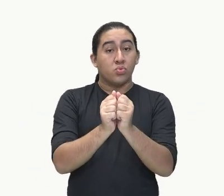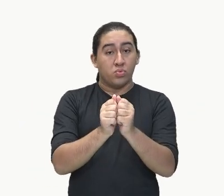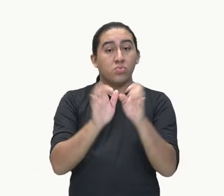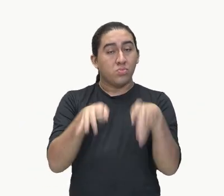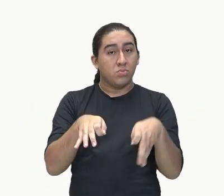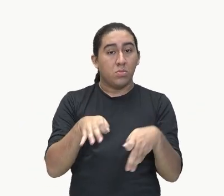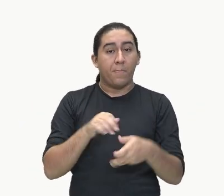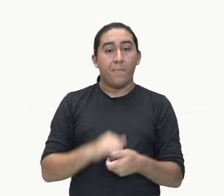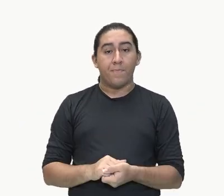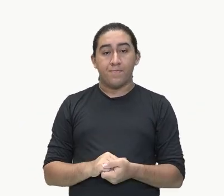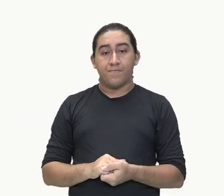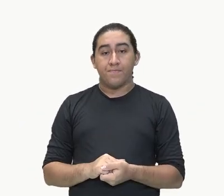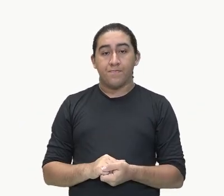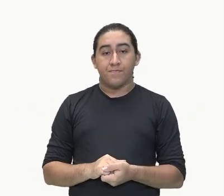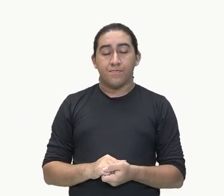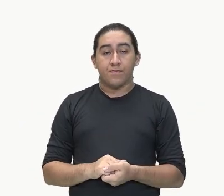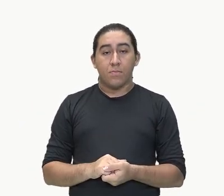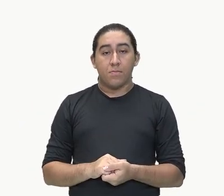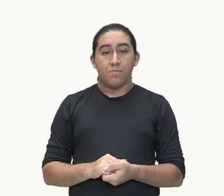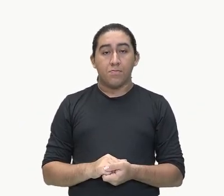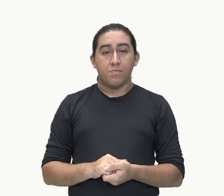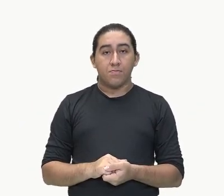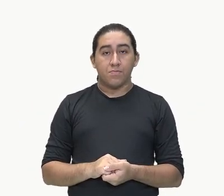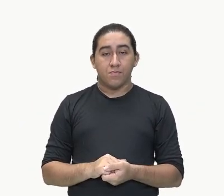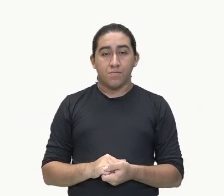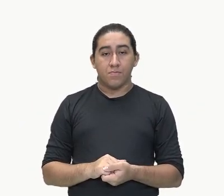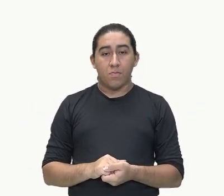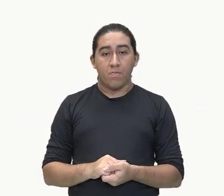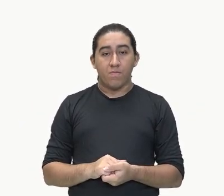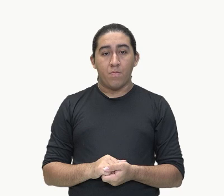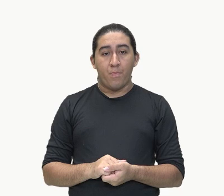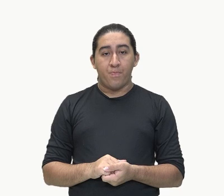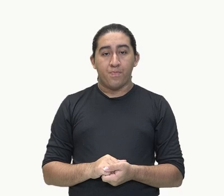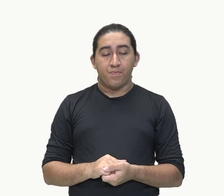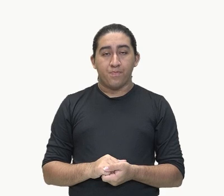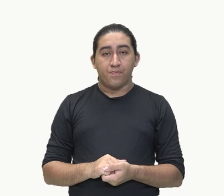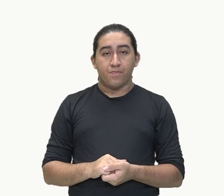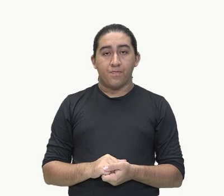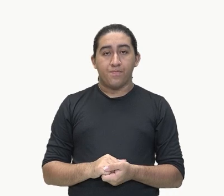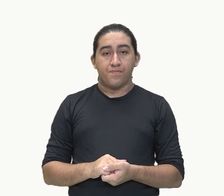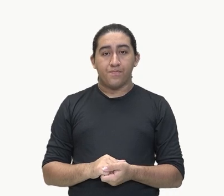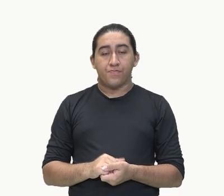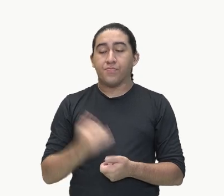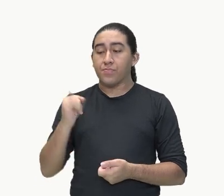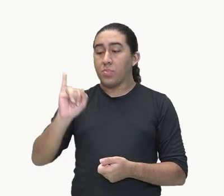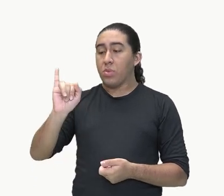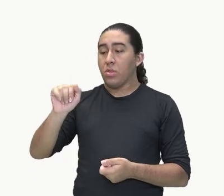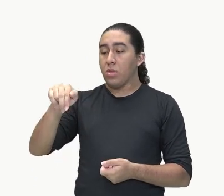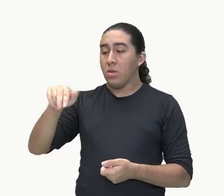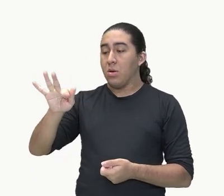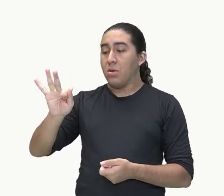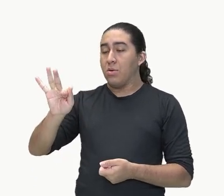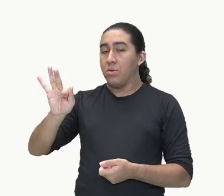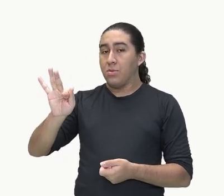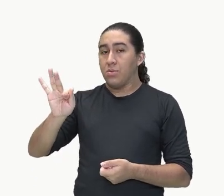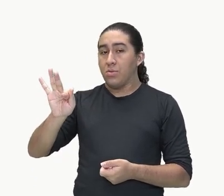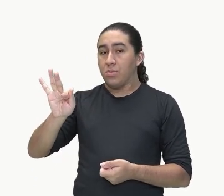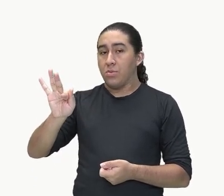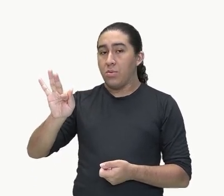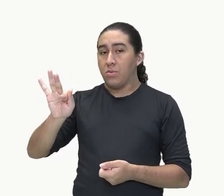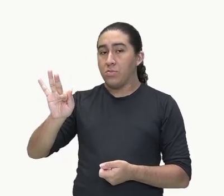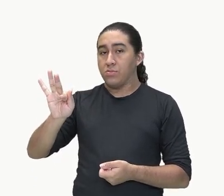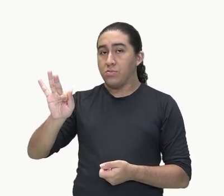Olha, infelizmente, infeliz, né? Não existe a palavra infeliz,